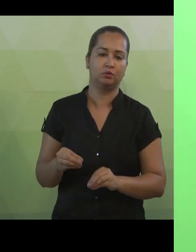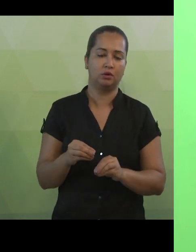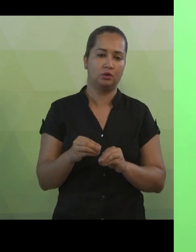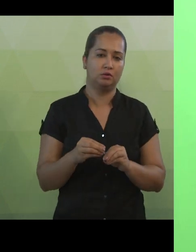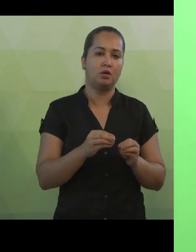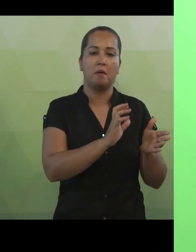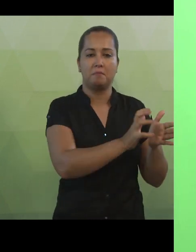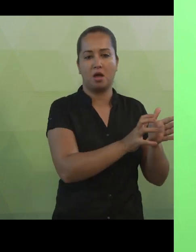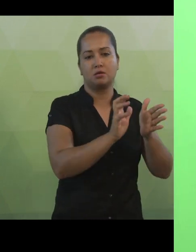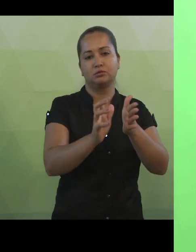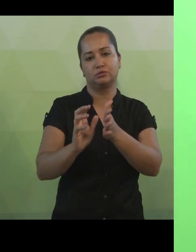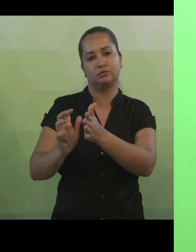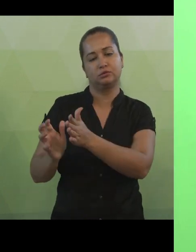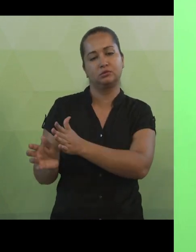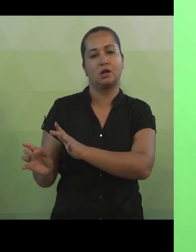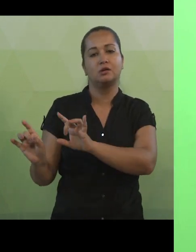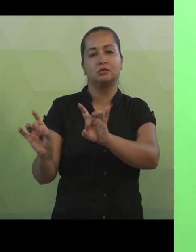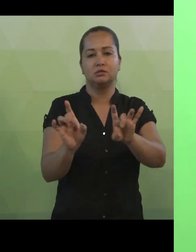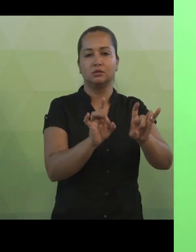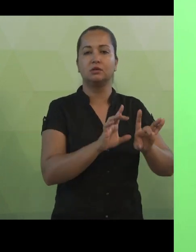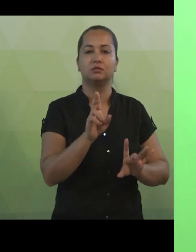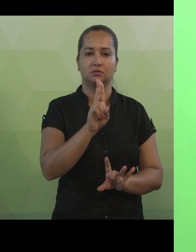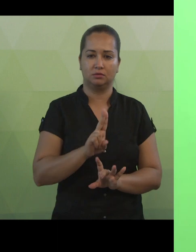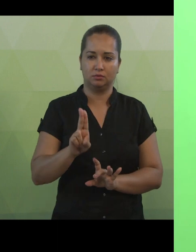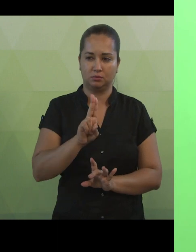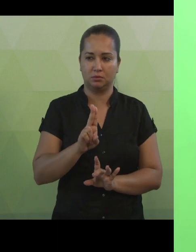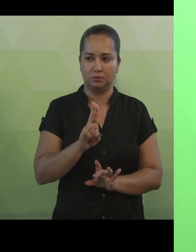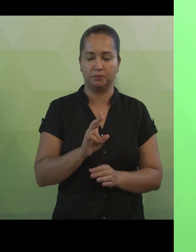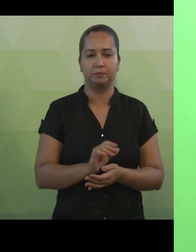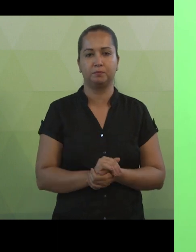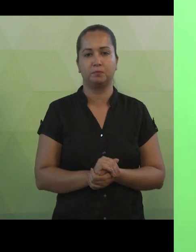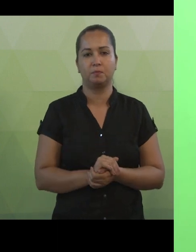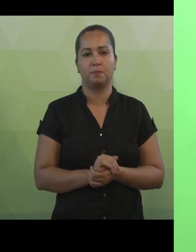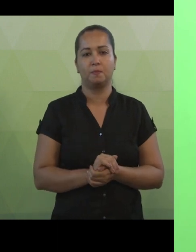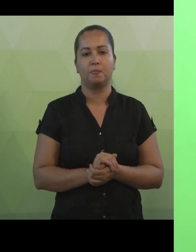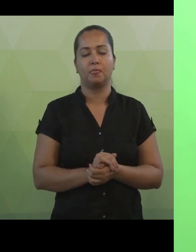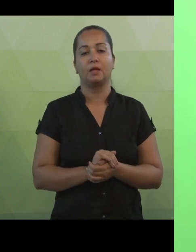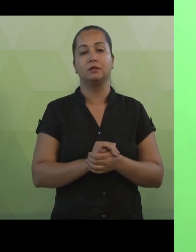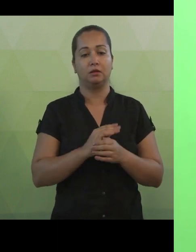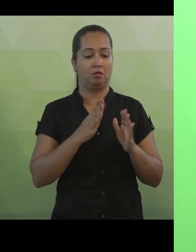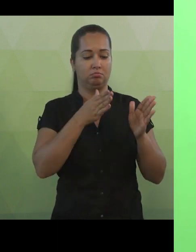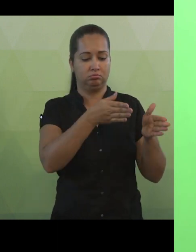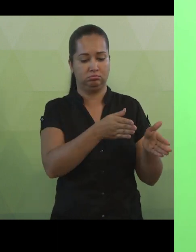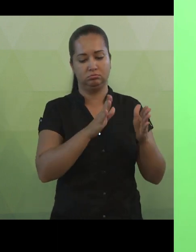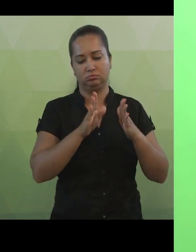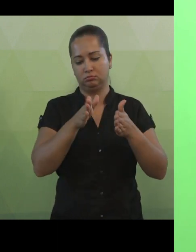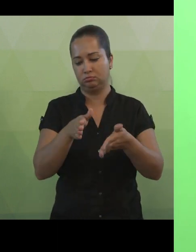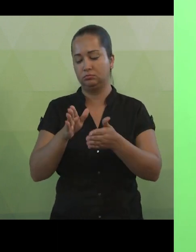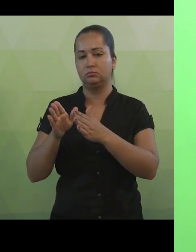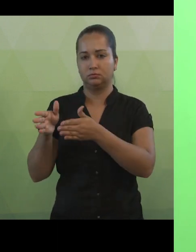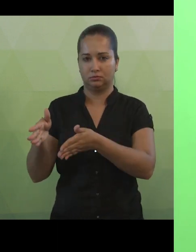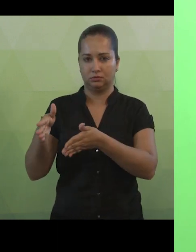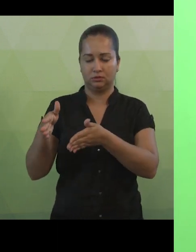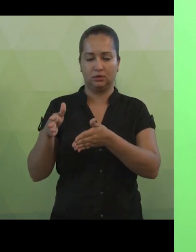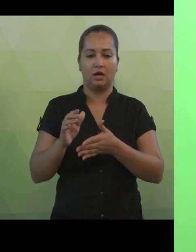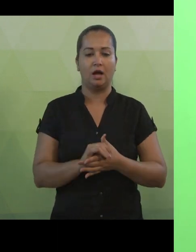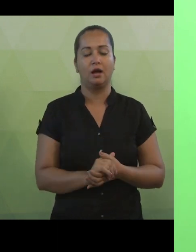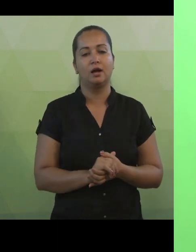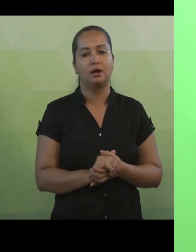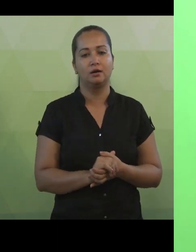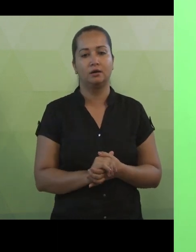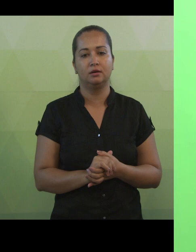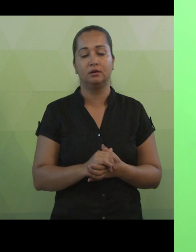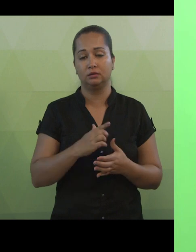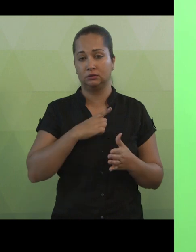usuário. Essas informações dizem respeito exclusivamente a um único banco de dados. As restrições